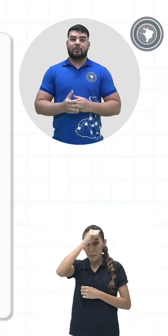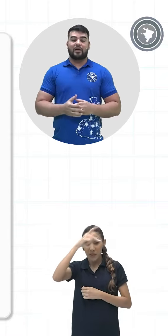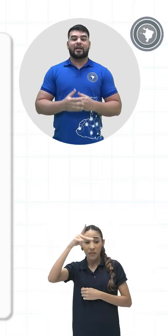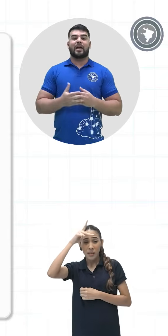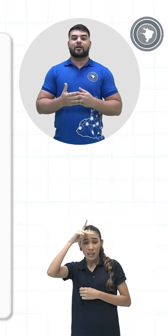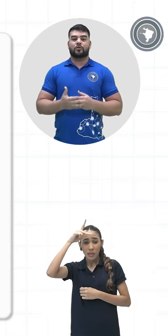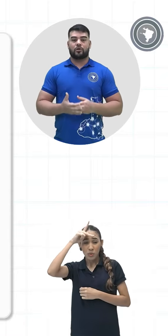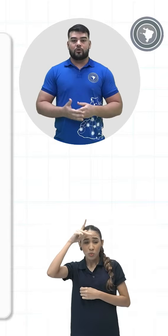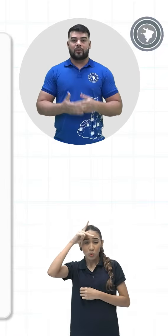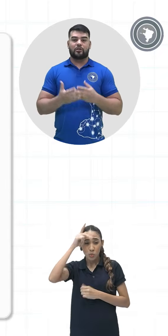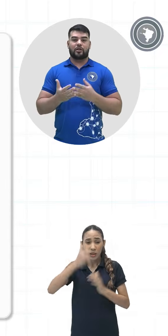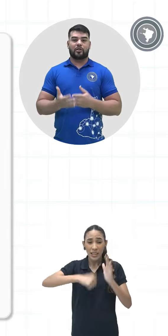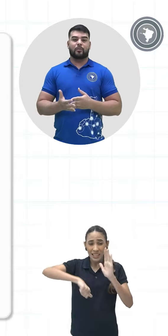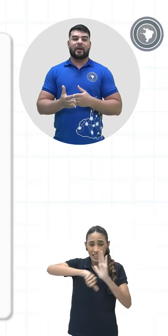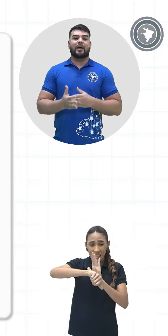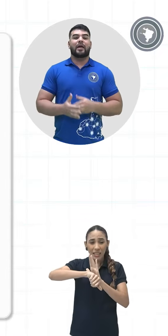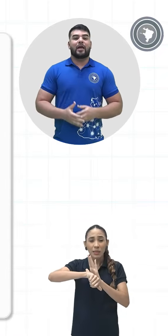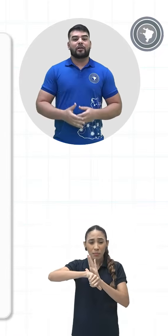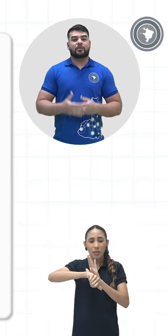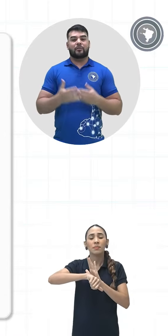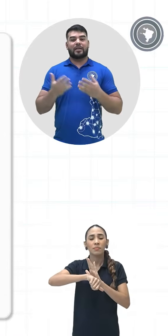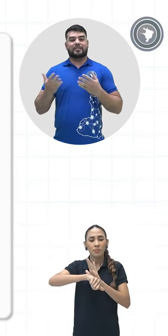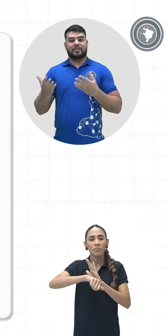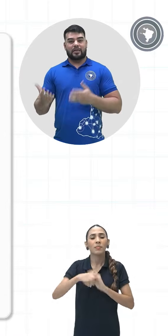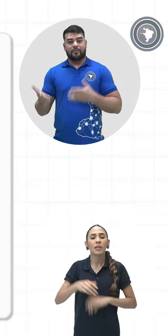o crime e garantiu medidas para